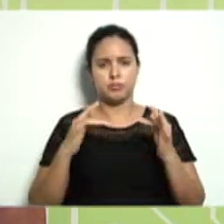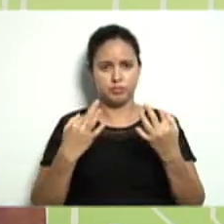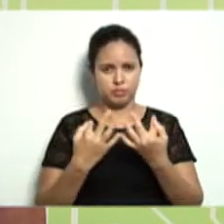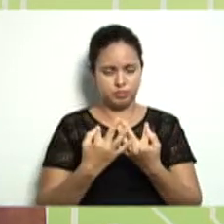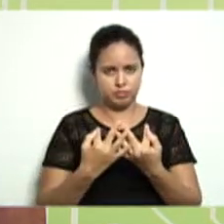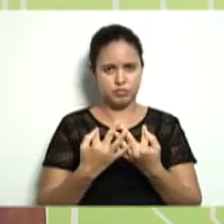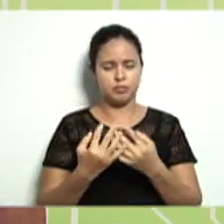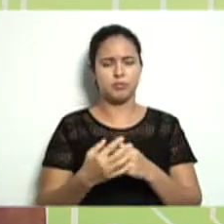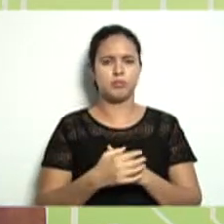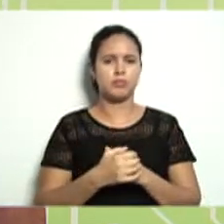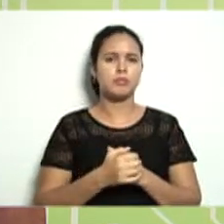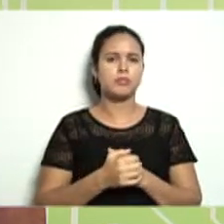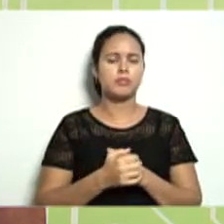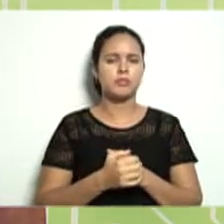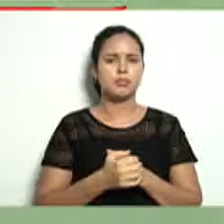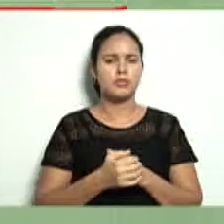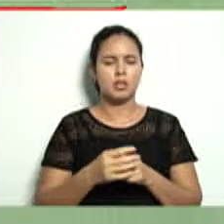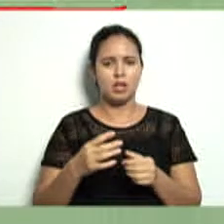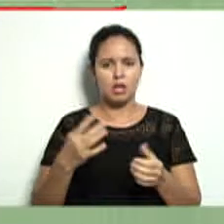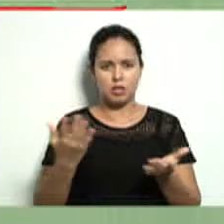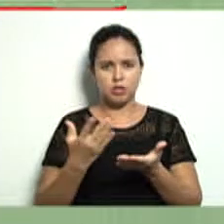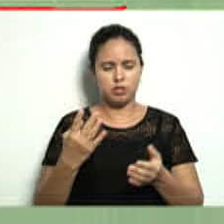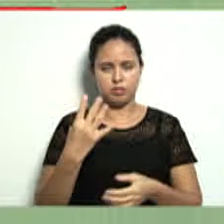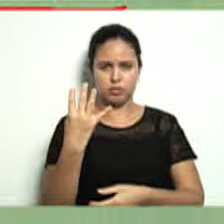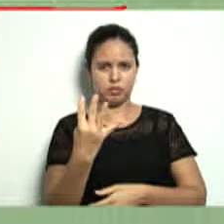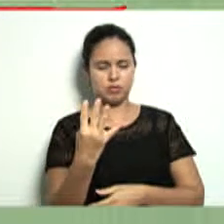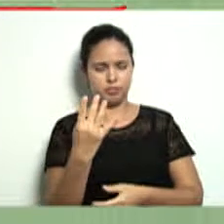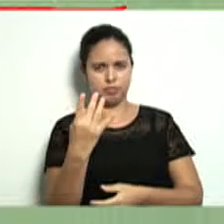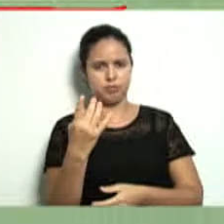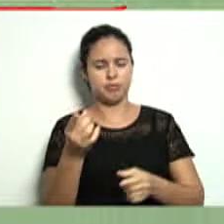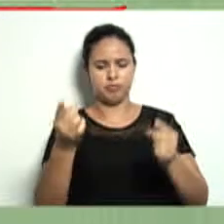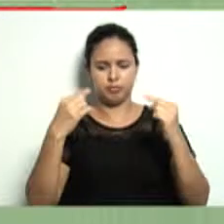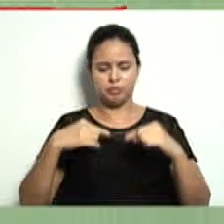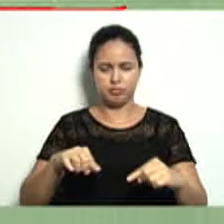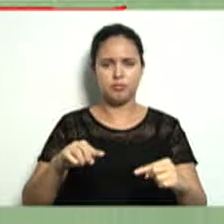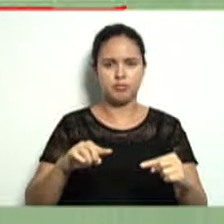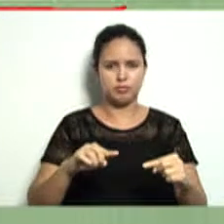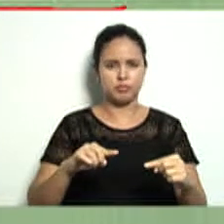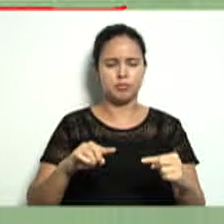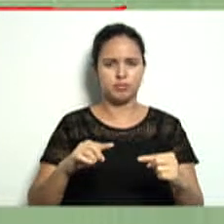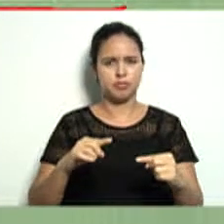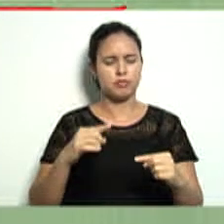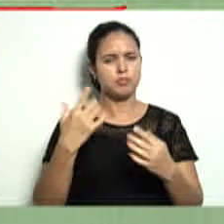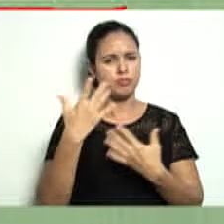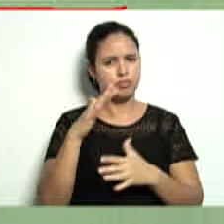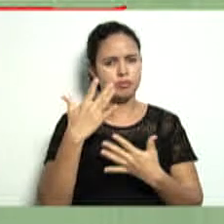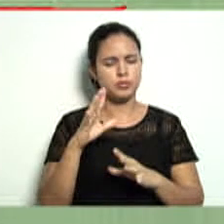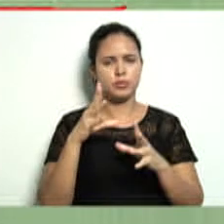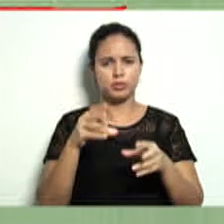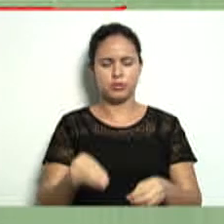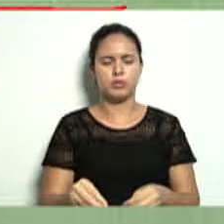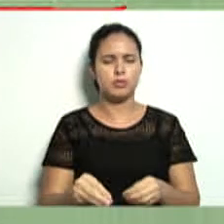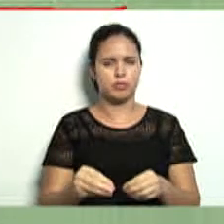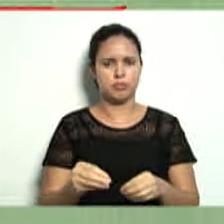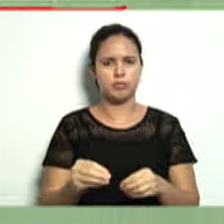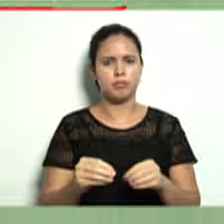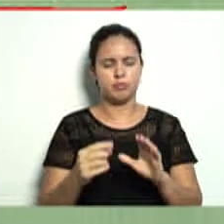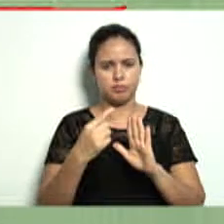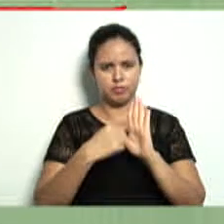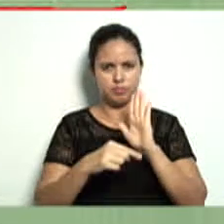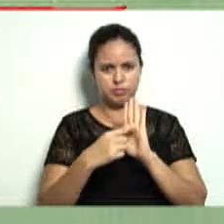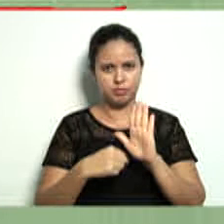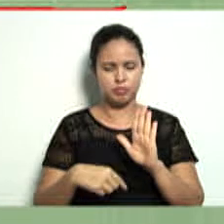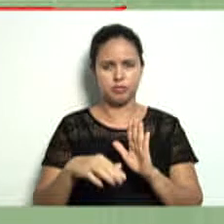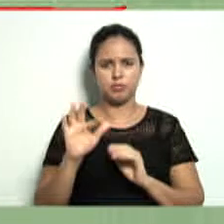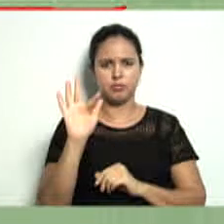Vamos lá para a quarta afirmativa. Vamos. Então, parabéns a todos. Também marcaram ali F